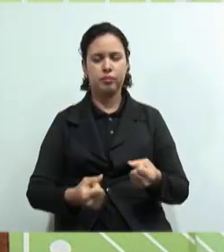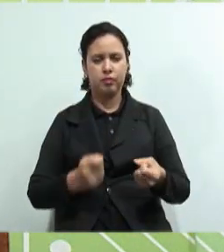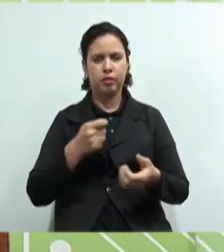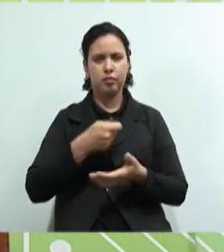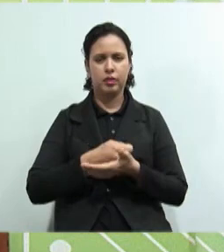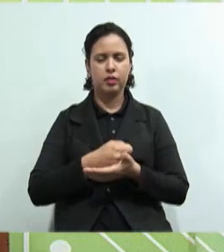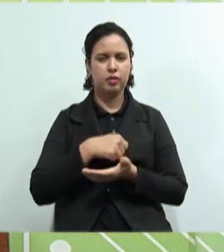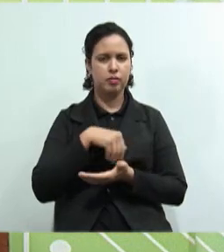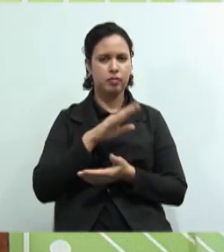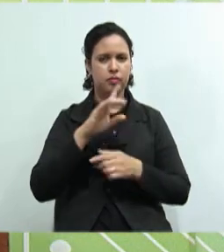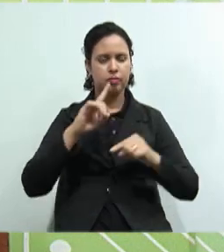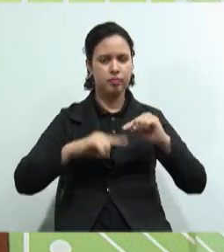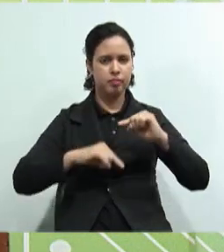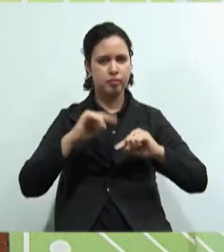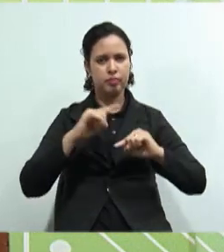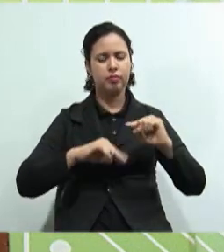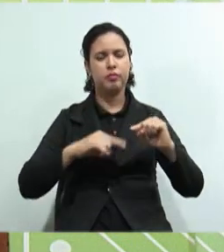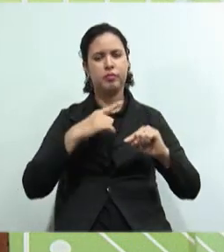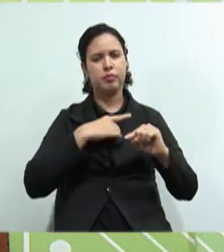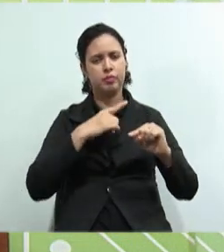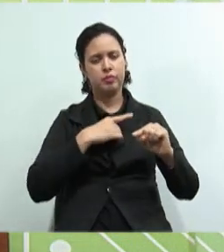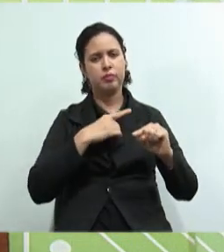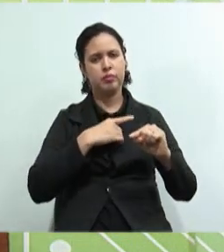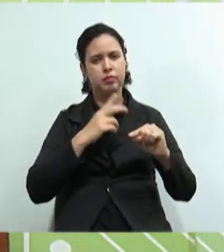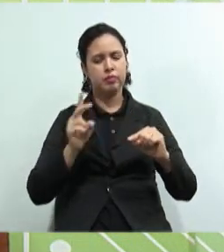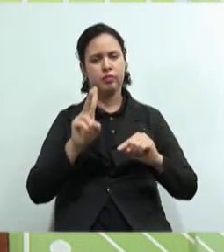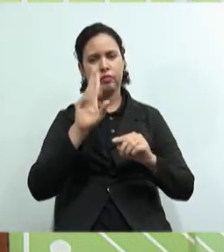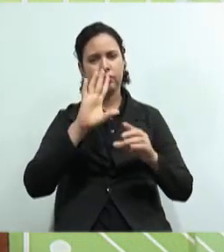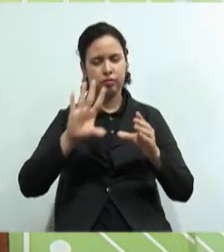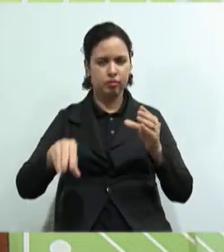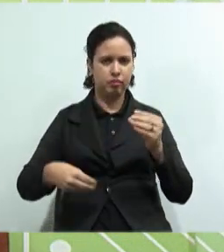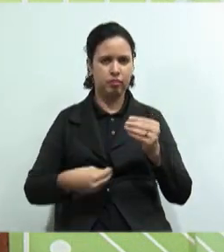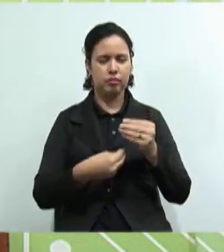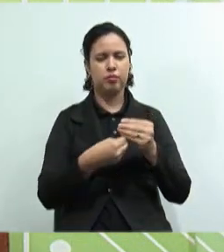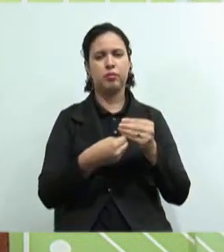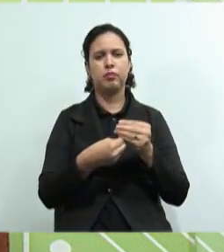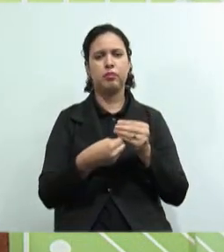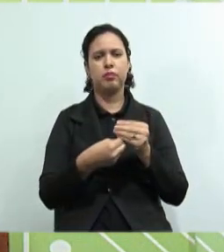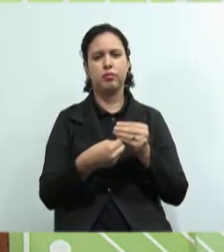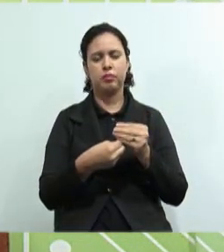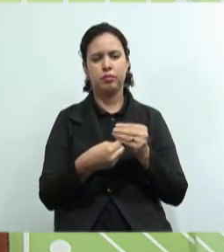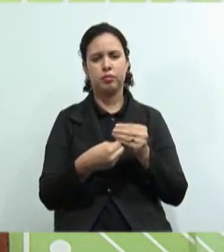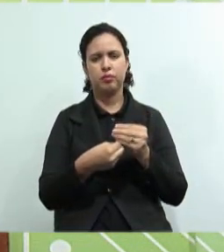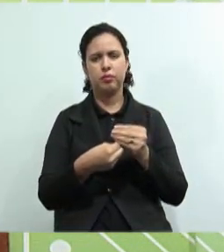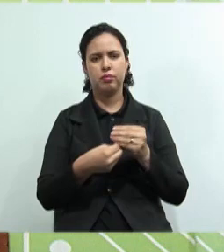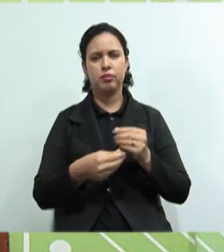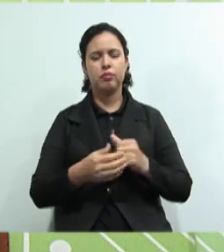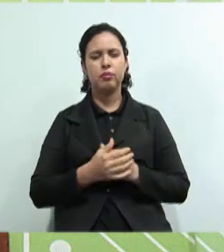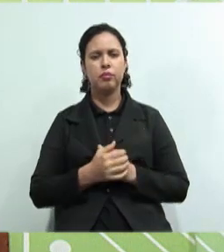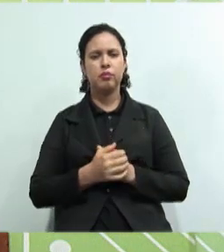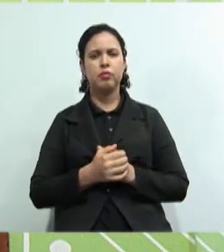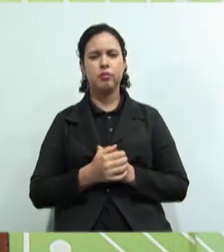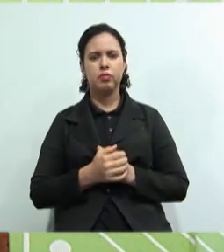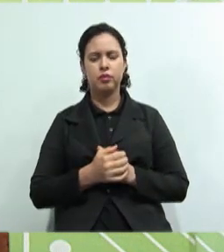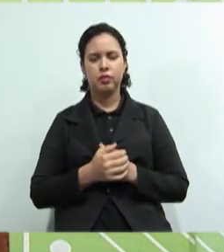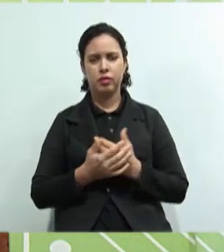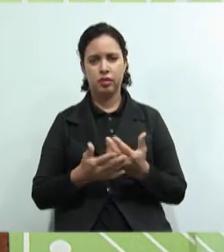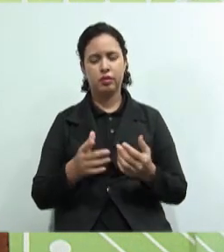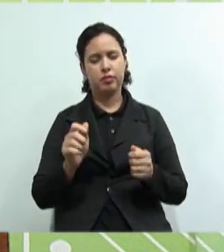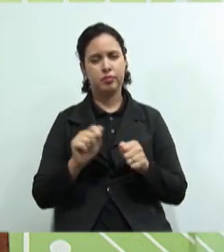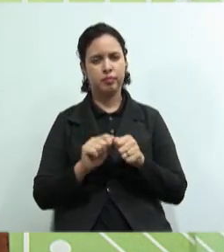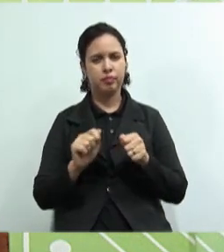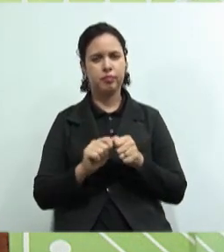mais pelo produto, aceitar que existe um valor agregado quando esse produto é feito de uma maneira mais sustentável, seja socialmente,